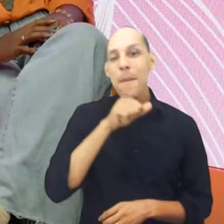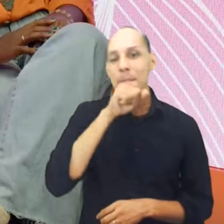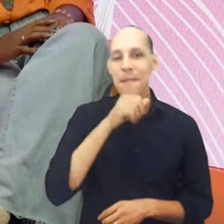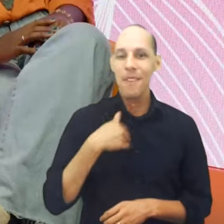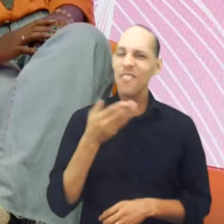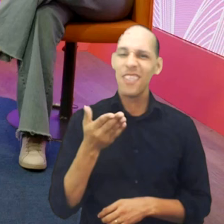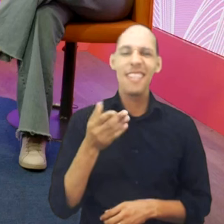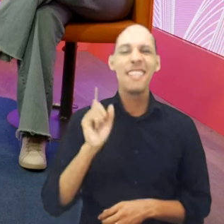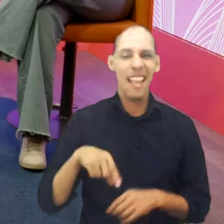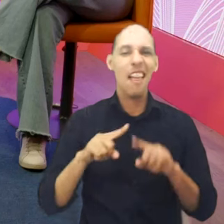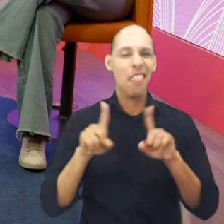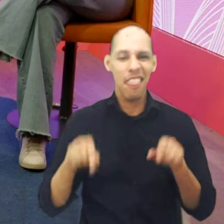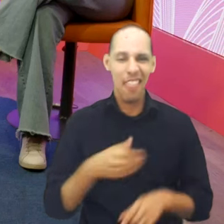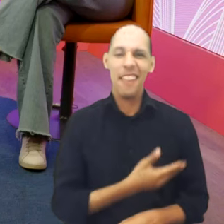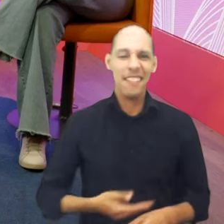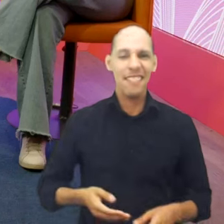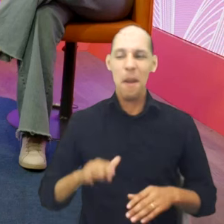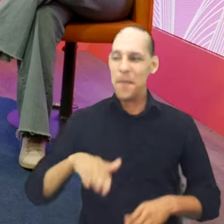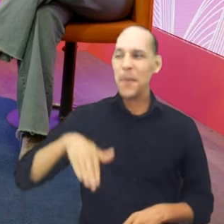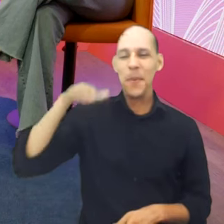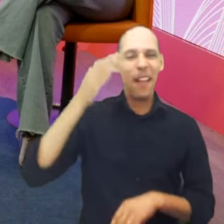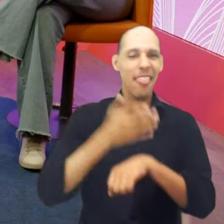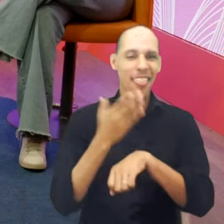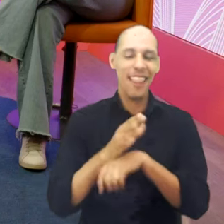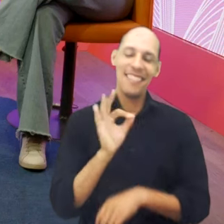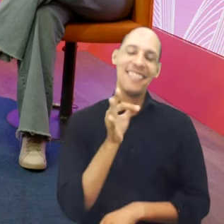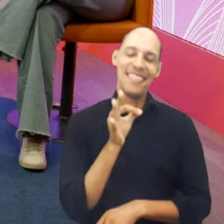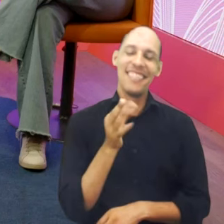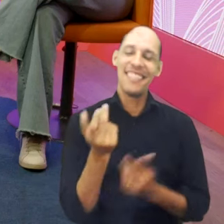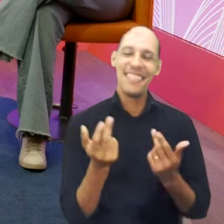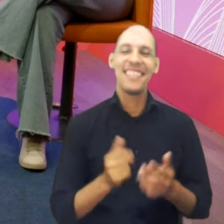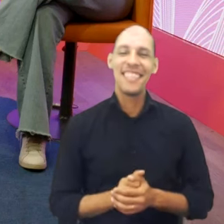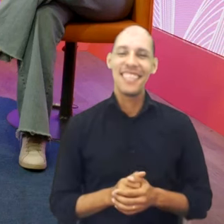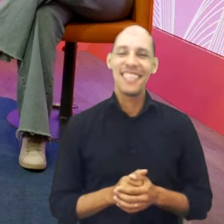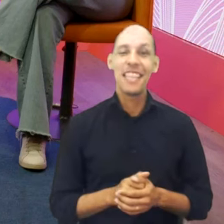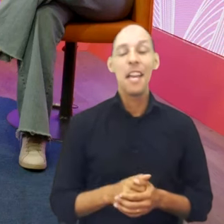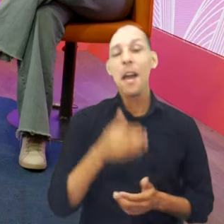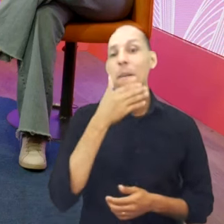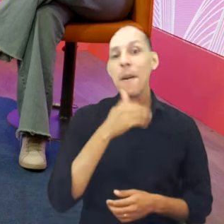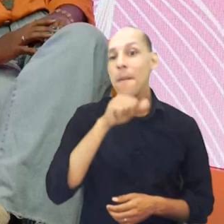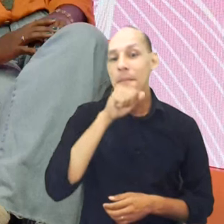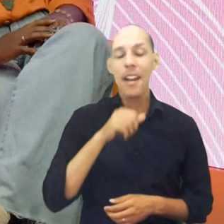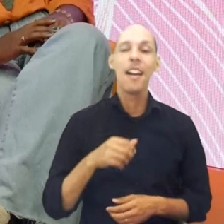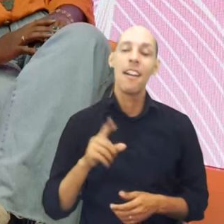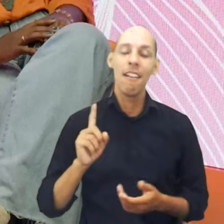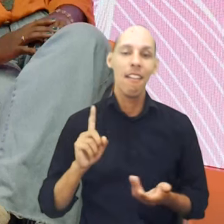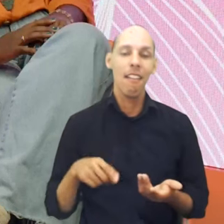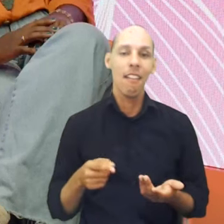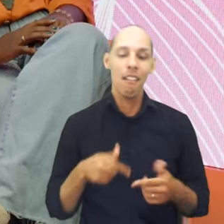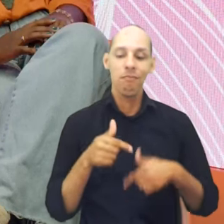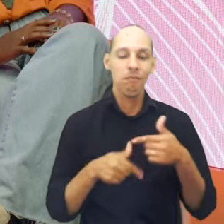Cresceu para ser funcionária pública. Foi treinada para isso. Por aí. Meu pai foi CLT a vida inteira. Minha mãe,